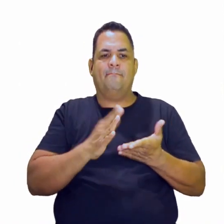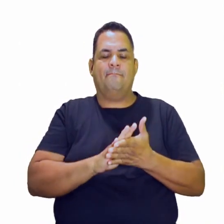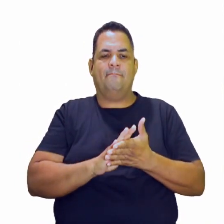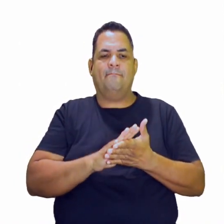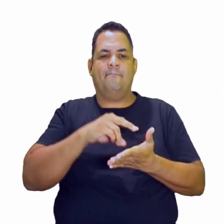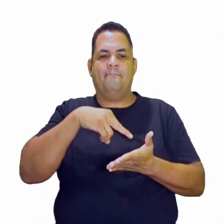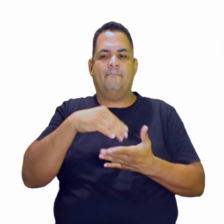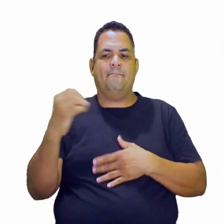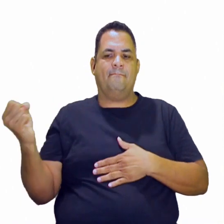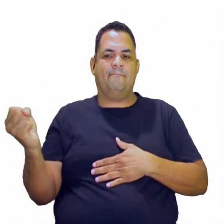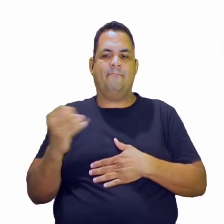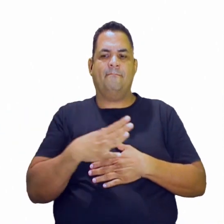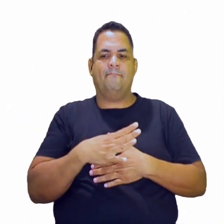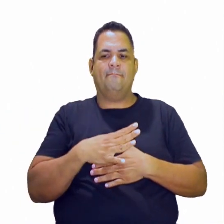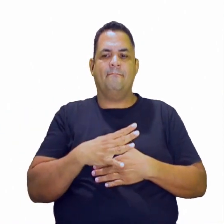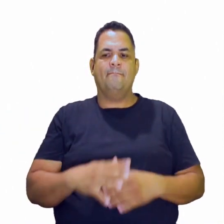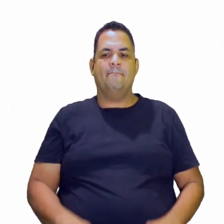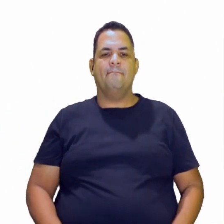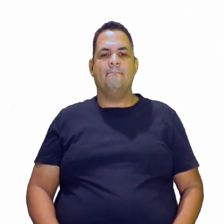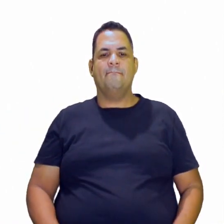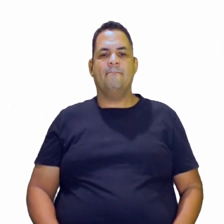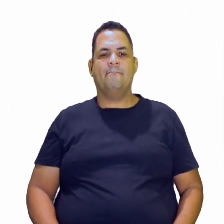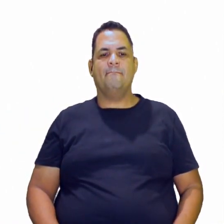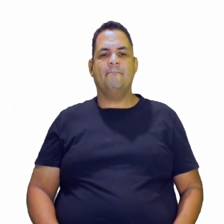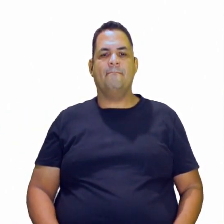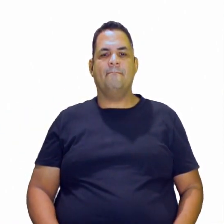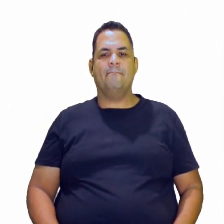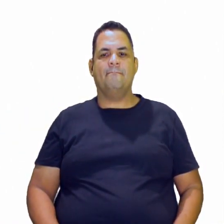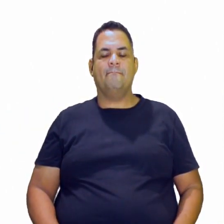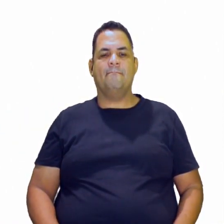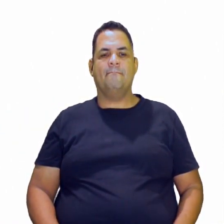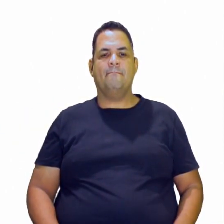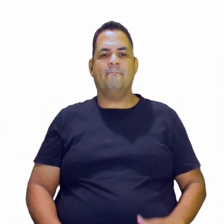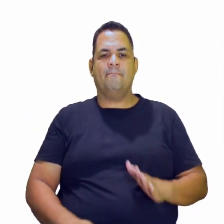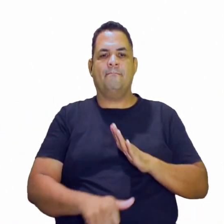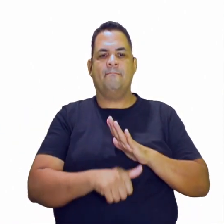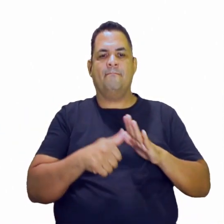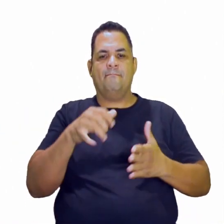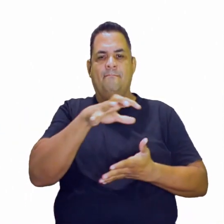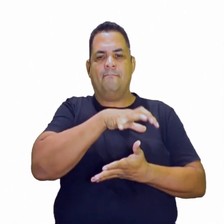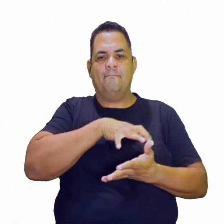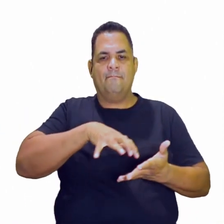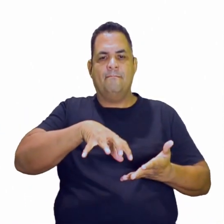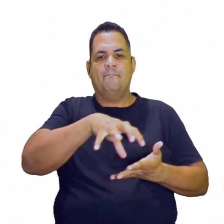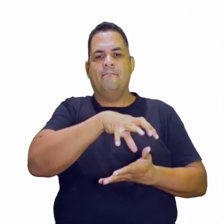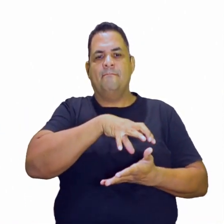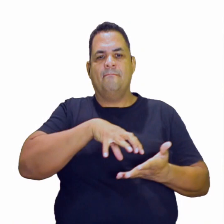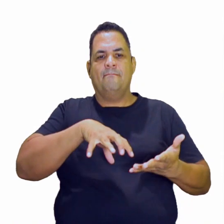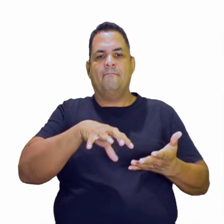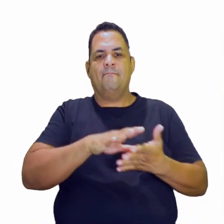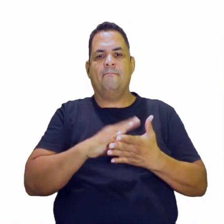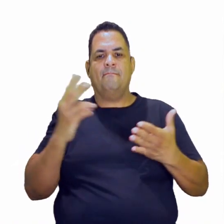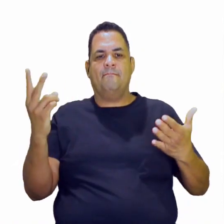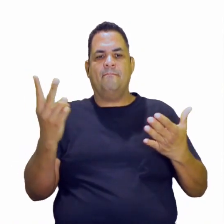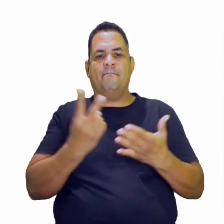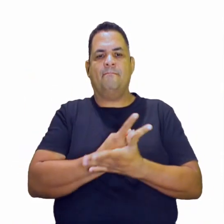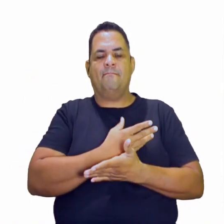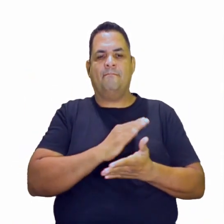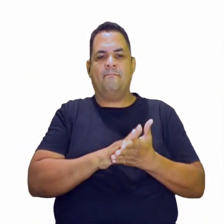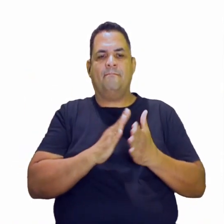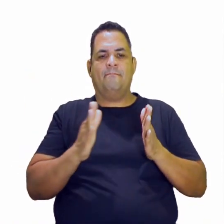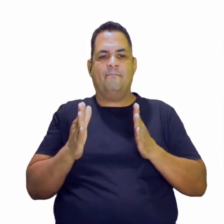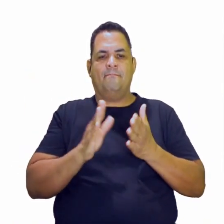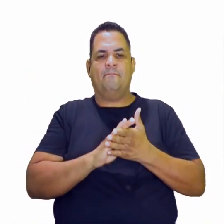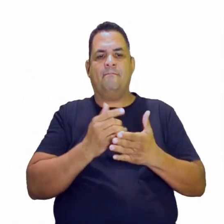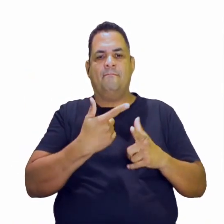mais recente, as danças contemporâneas, né? Então, as primeiras manifestações ocorreu durante a